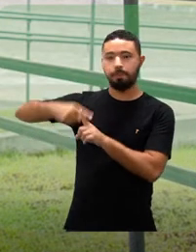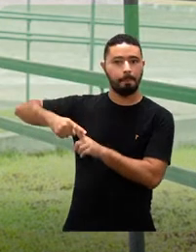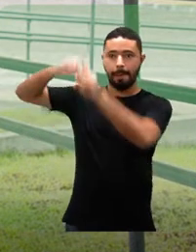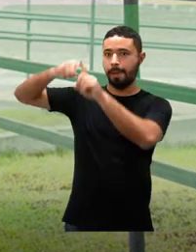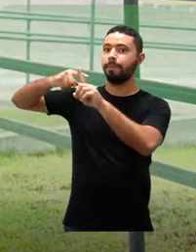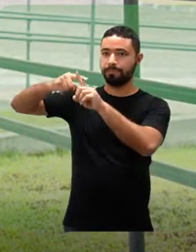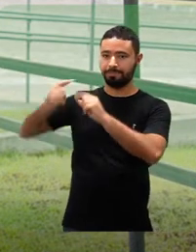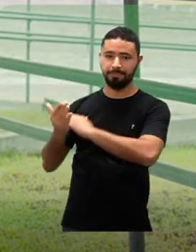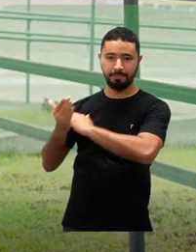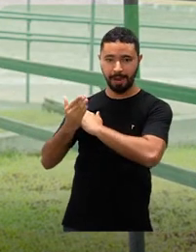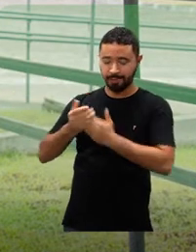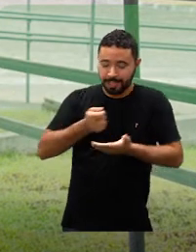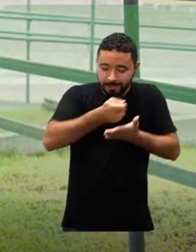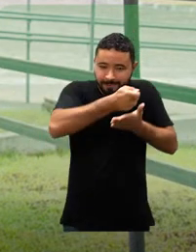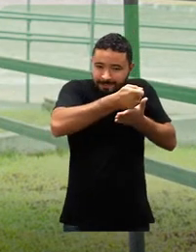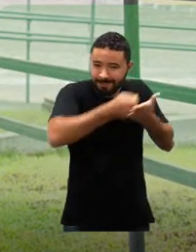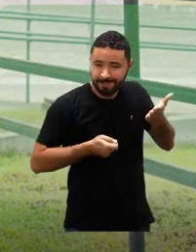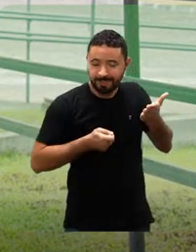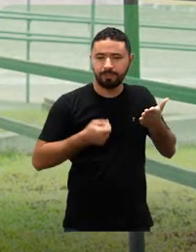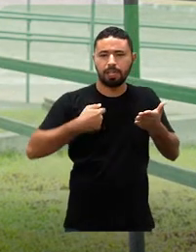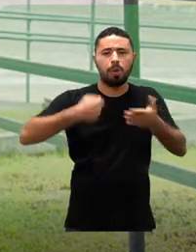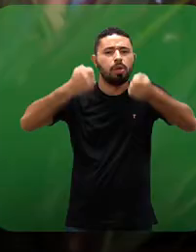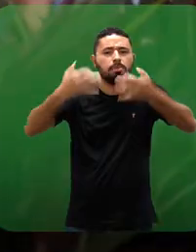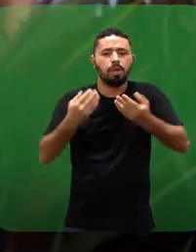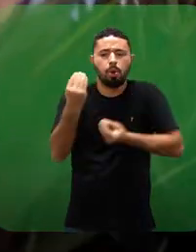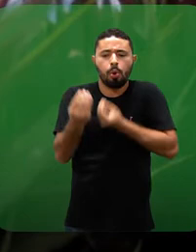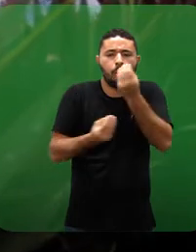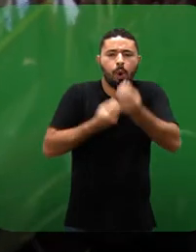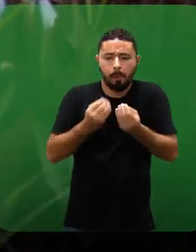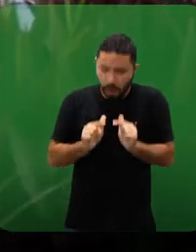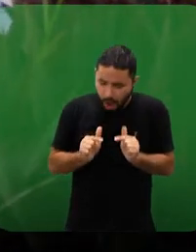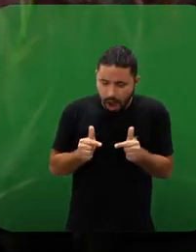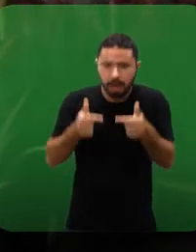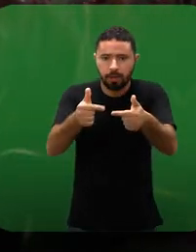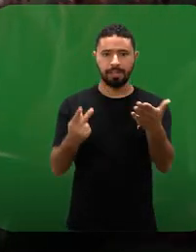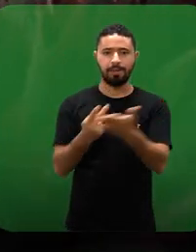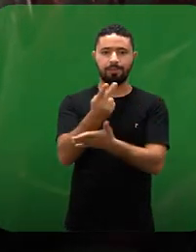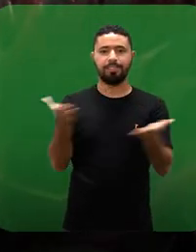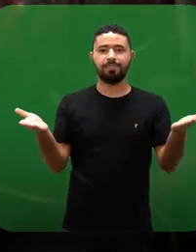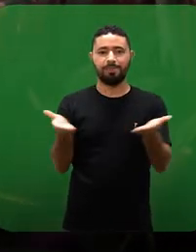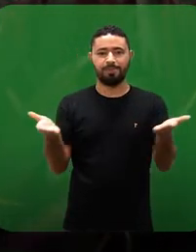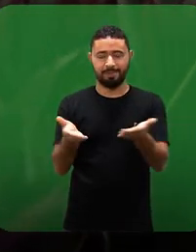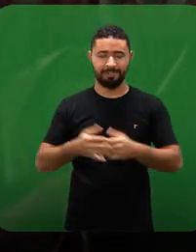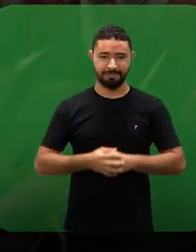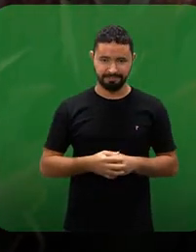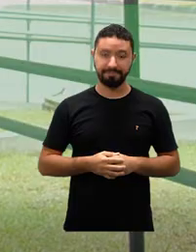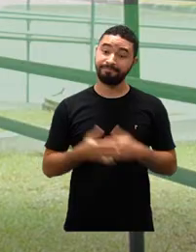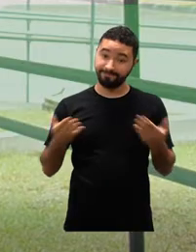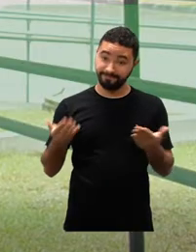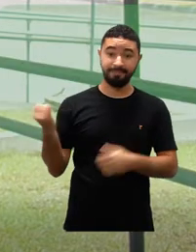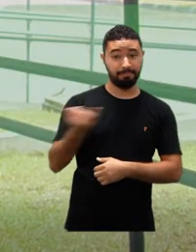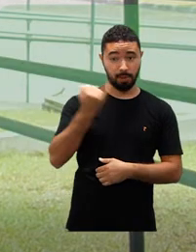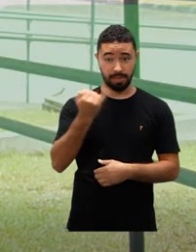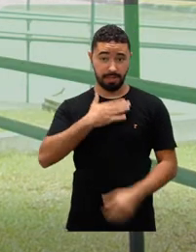musas inspiradoras para escrever. E falando sobre como essa resistência se constrói atualmente.